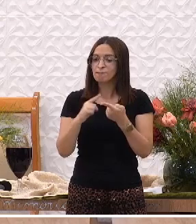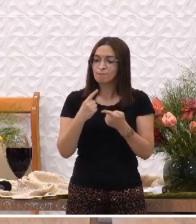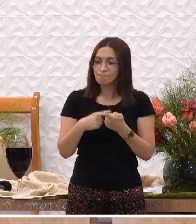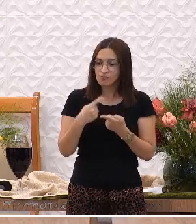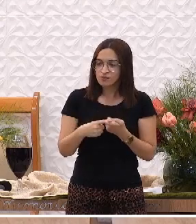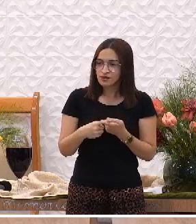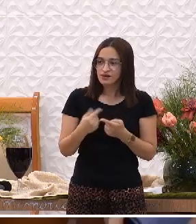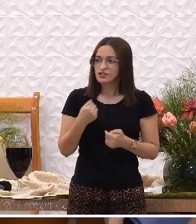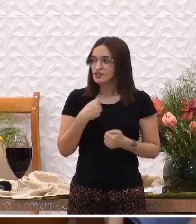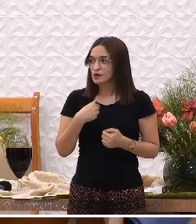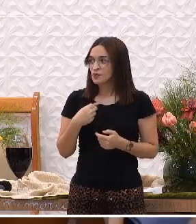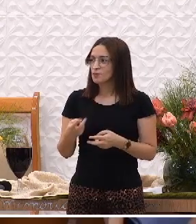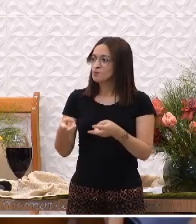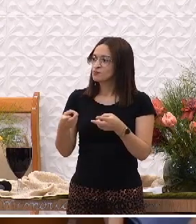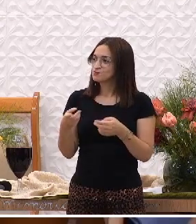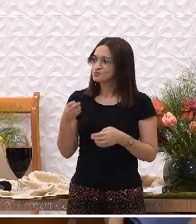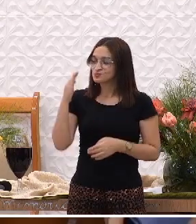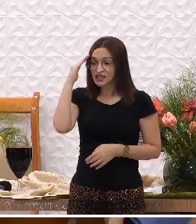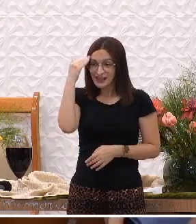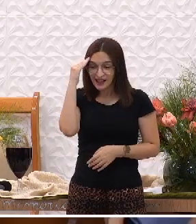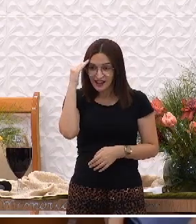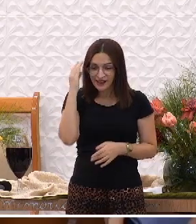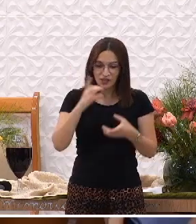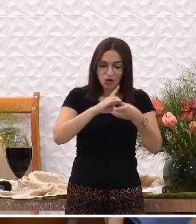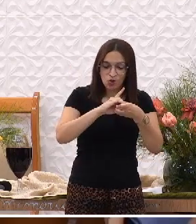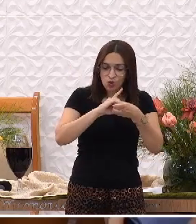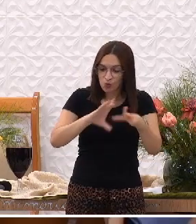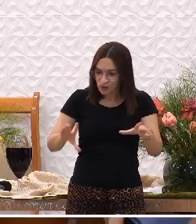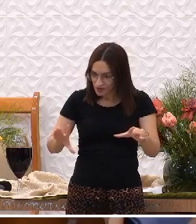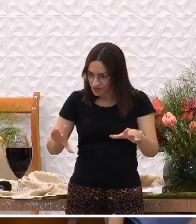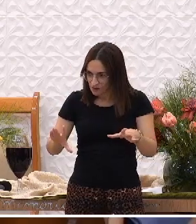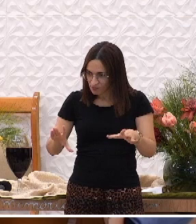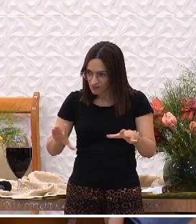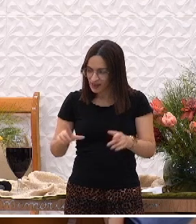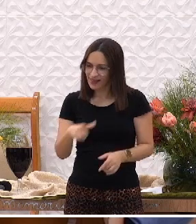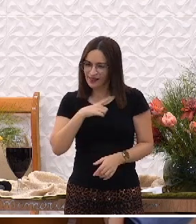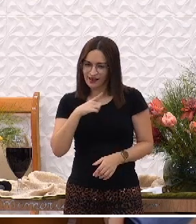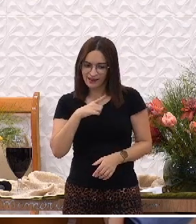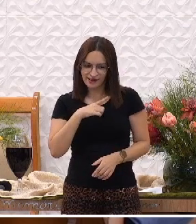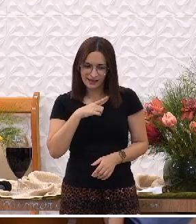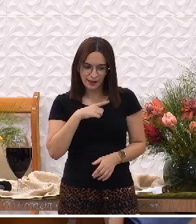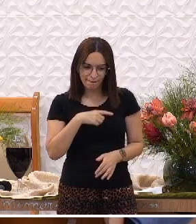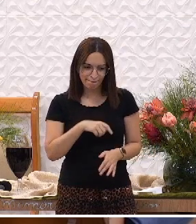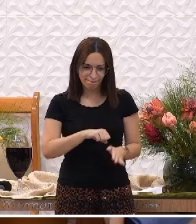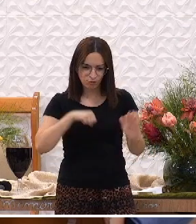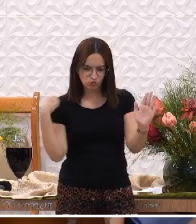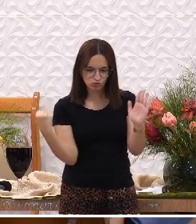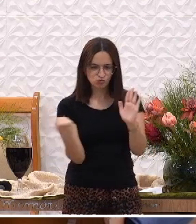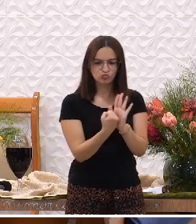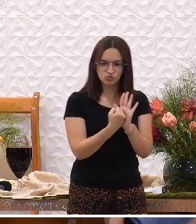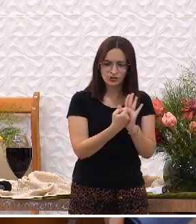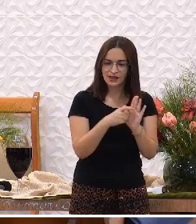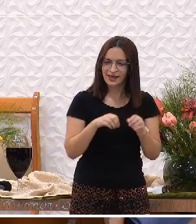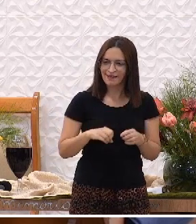eu entendo como essa doutrina tendo um impacto muito grande em relação à